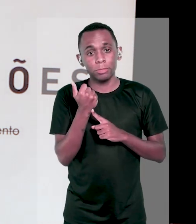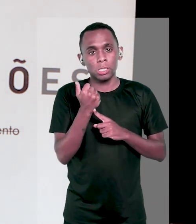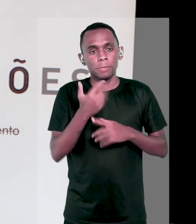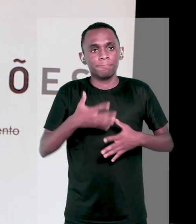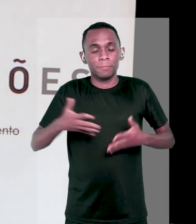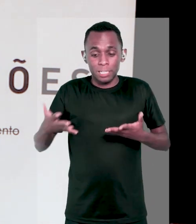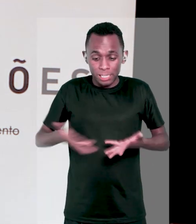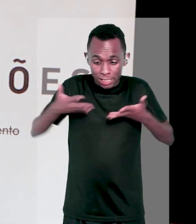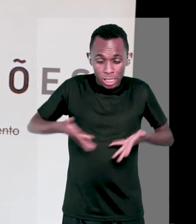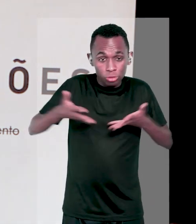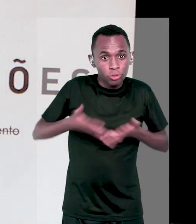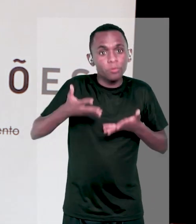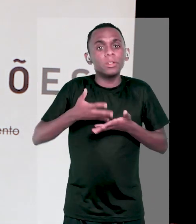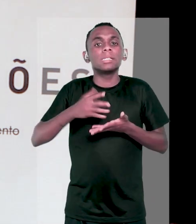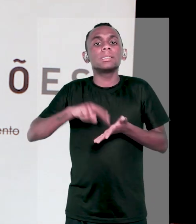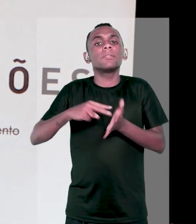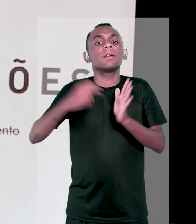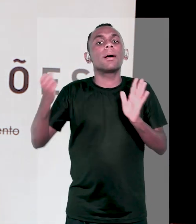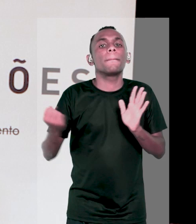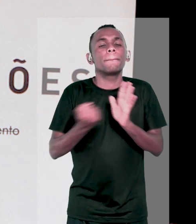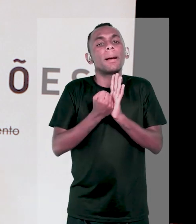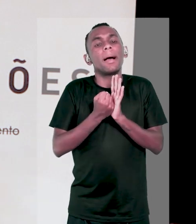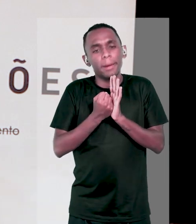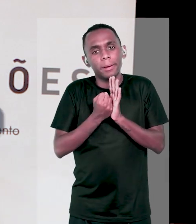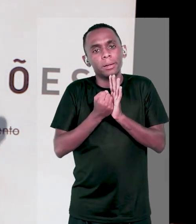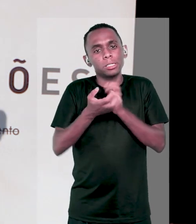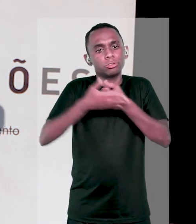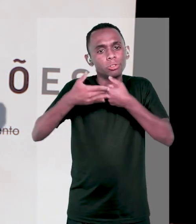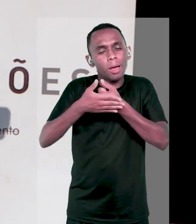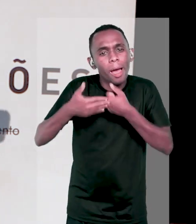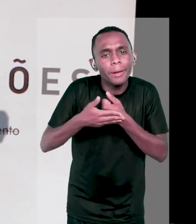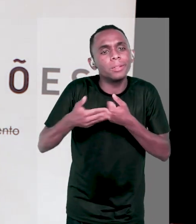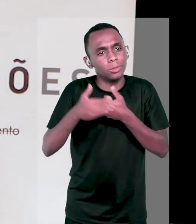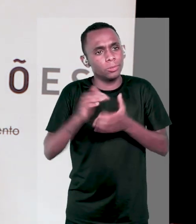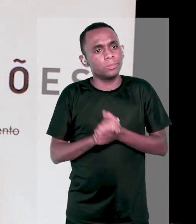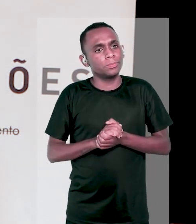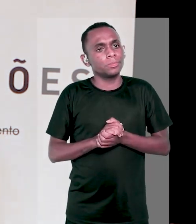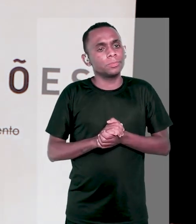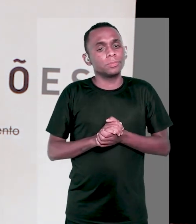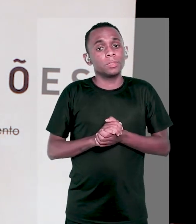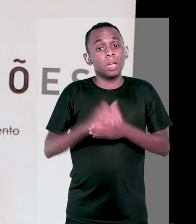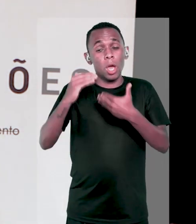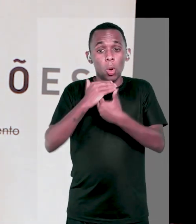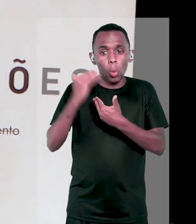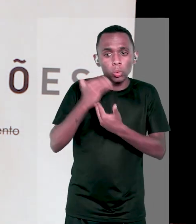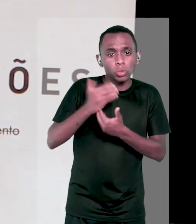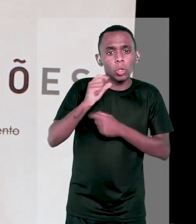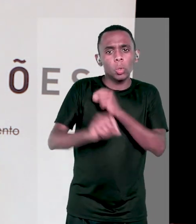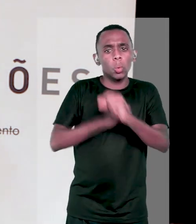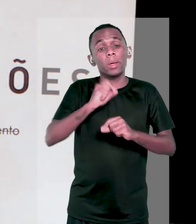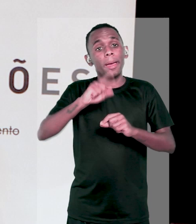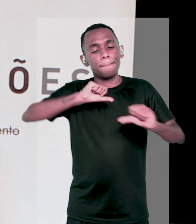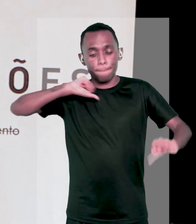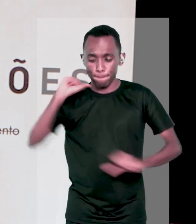escapar do solipsismo ao qual nós somos ontologicamente condenados desculpa essa frase complicada mas